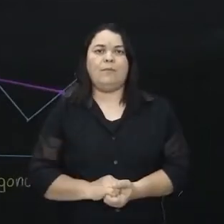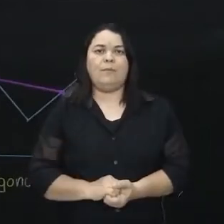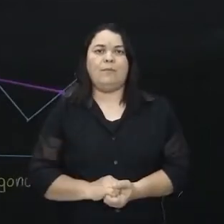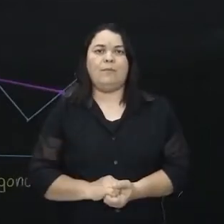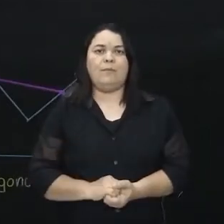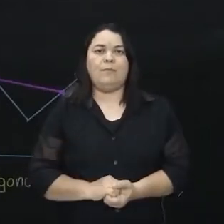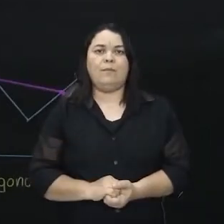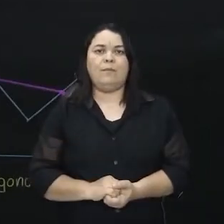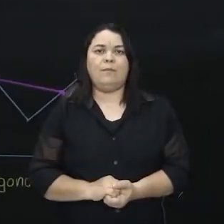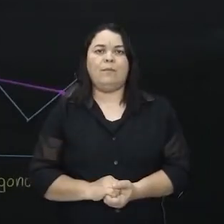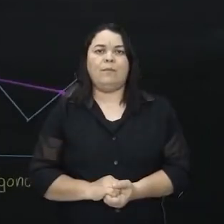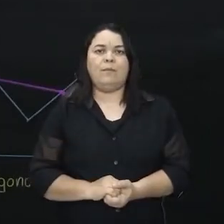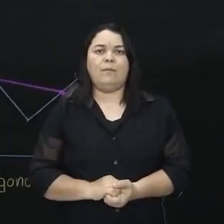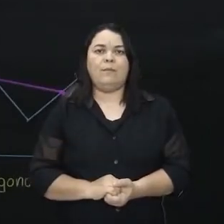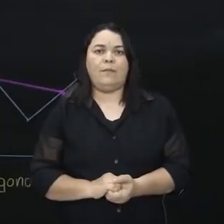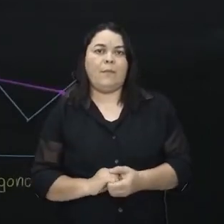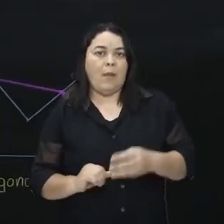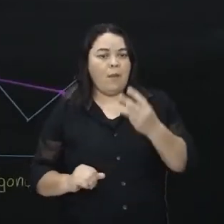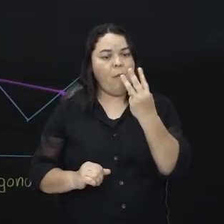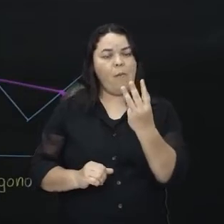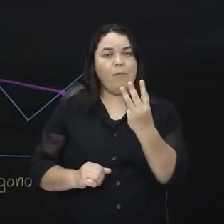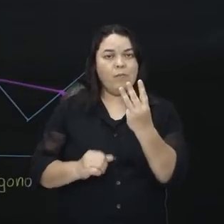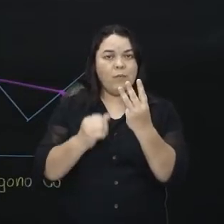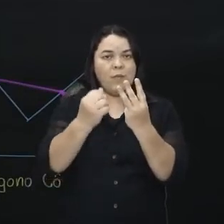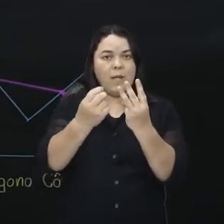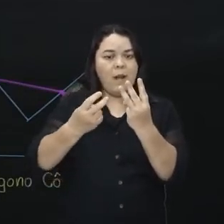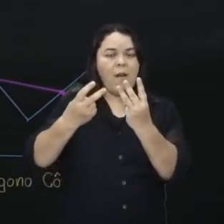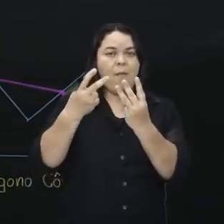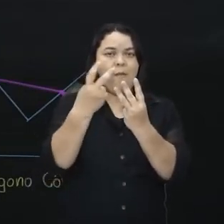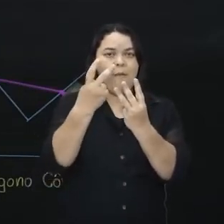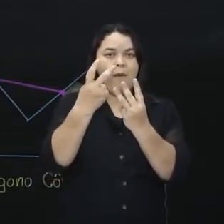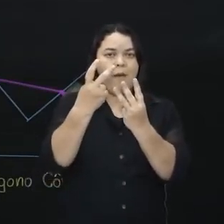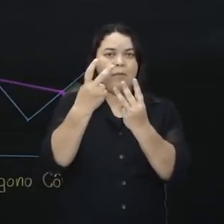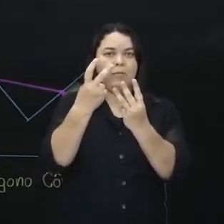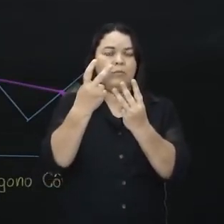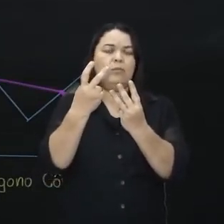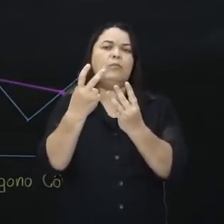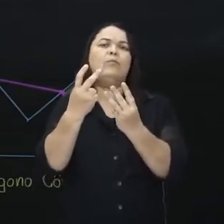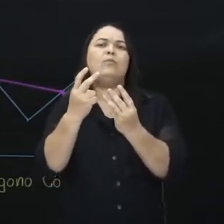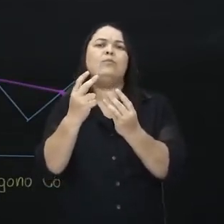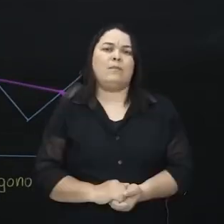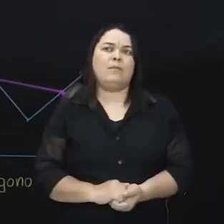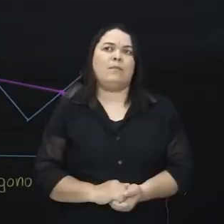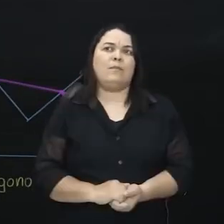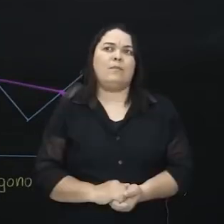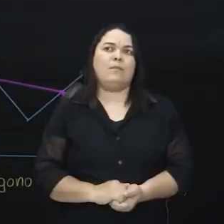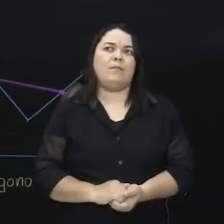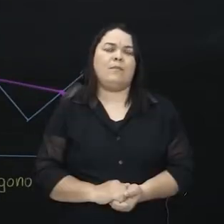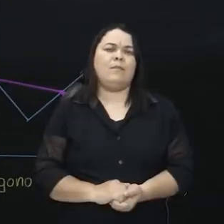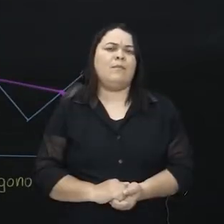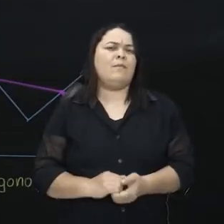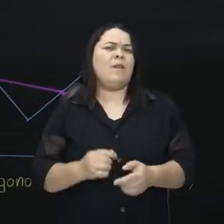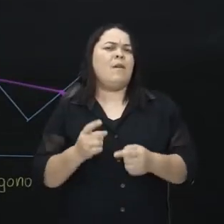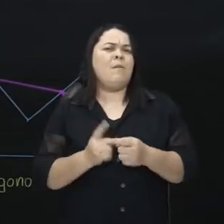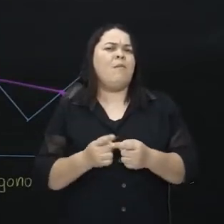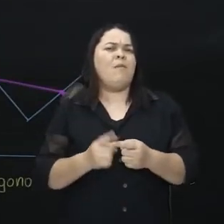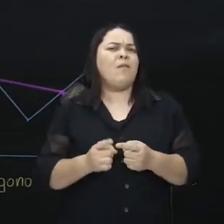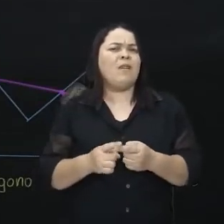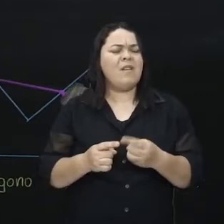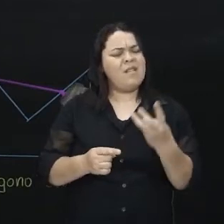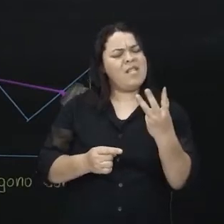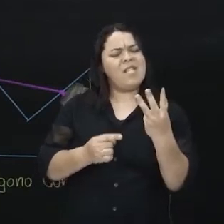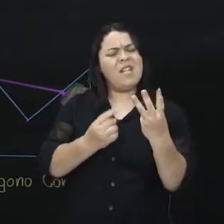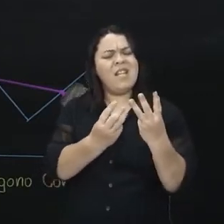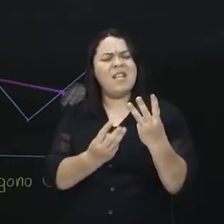segunda potência ou 3 elevado ao quadrado. Mas deixa eu te perguntar uma coisa. Por que a gente chama, então,